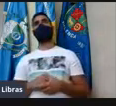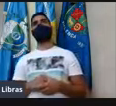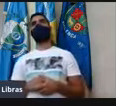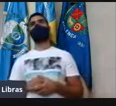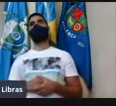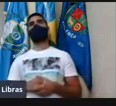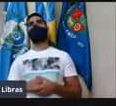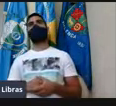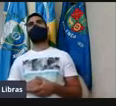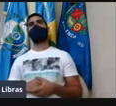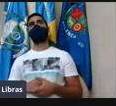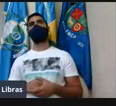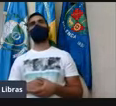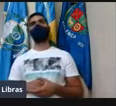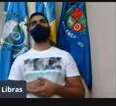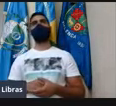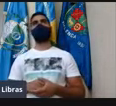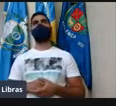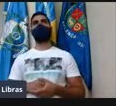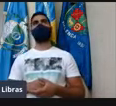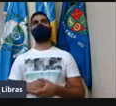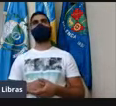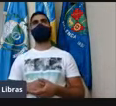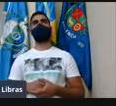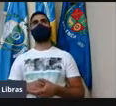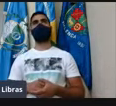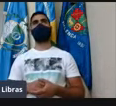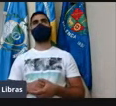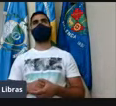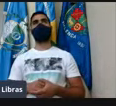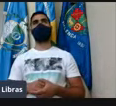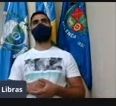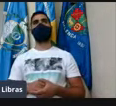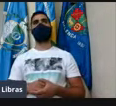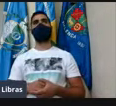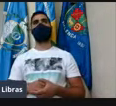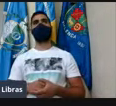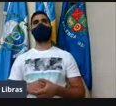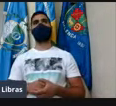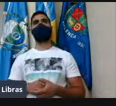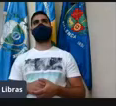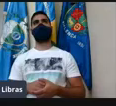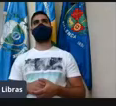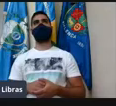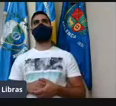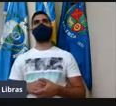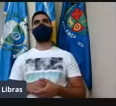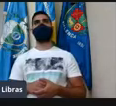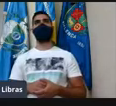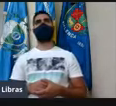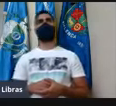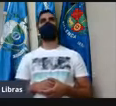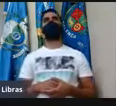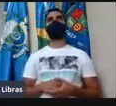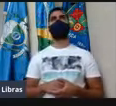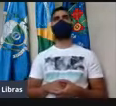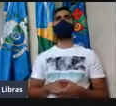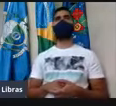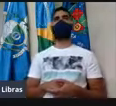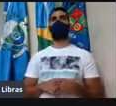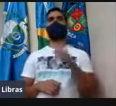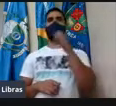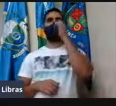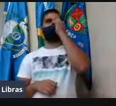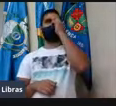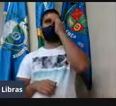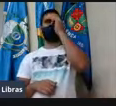vereadora? 2019. 2019 eu não estava lá, vereadora. Não, sim. Janeiro eu não estava mas lá. Mas o senhor deve ter conhecimento. Não, não, o senhor